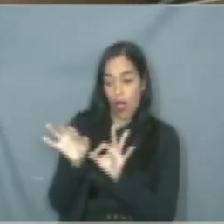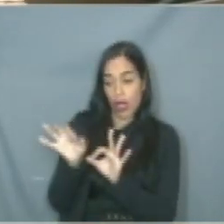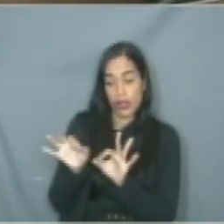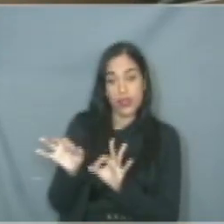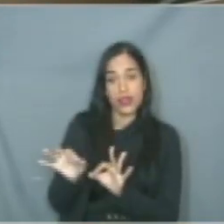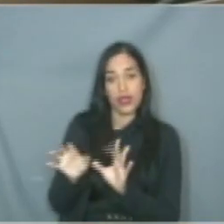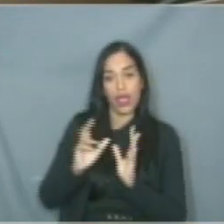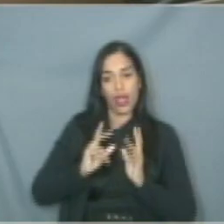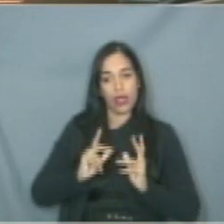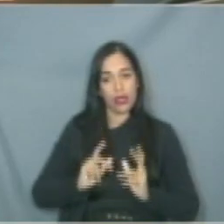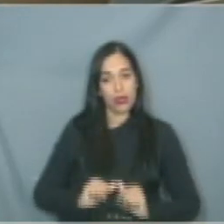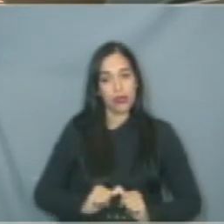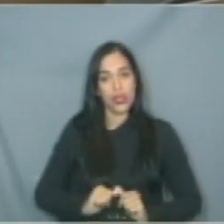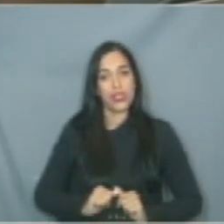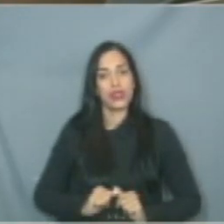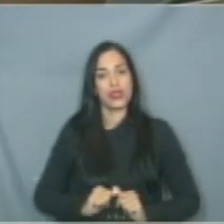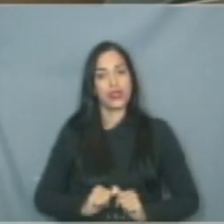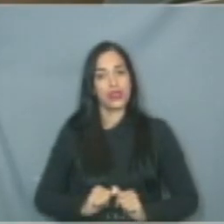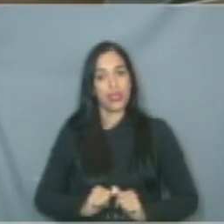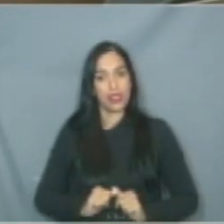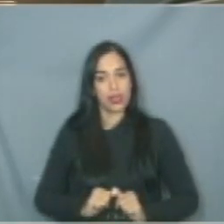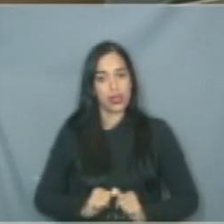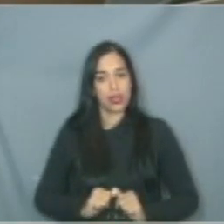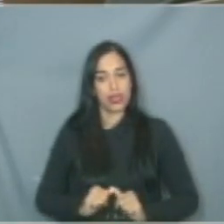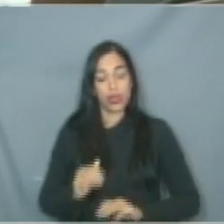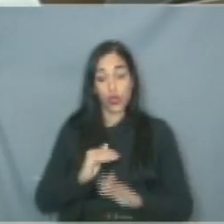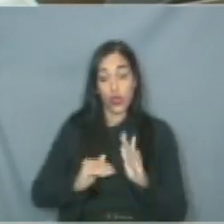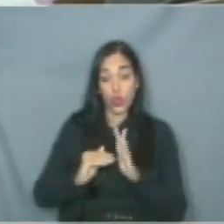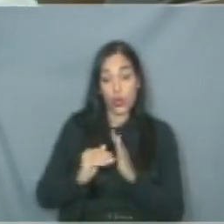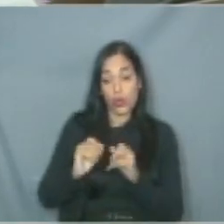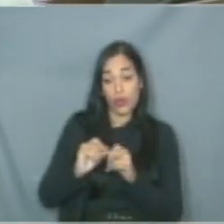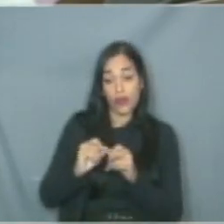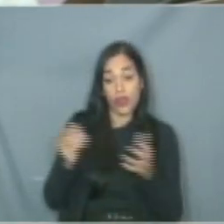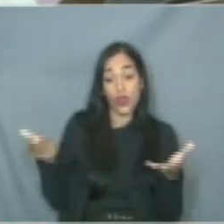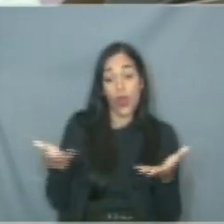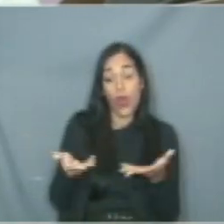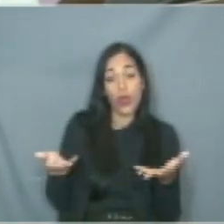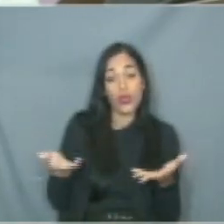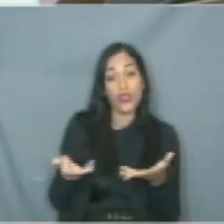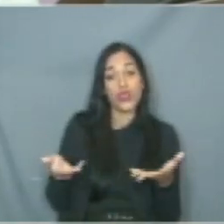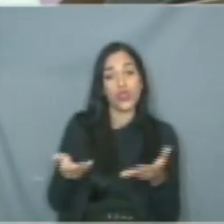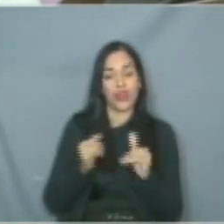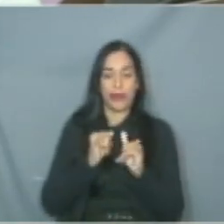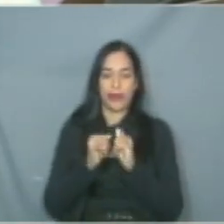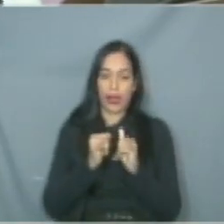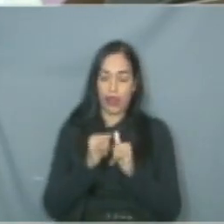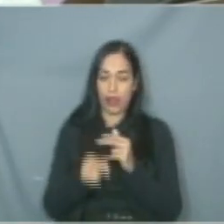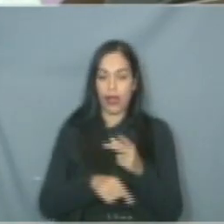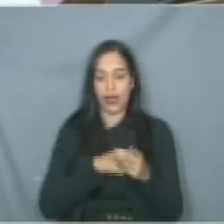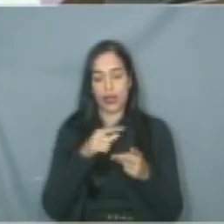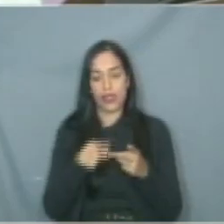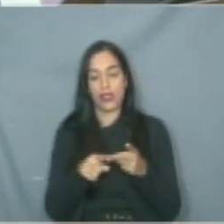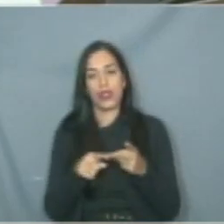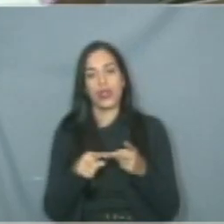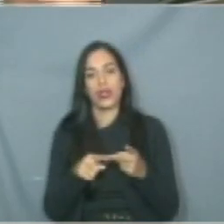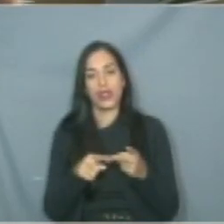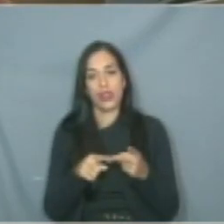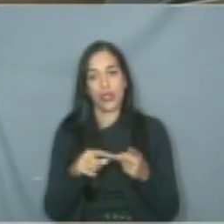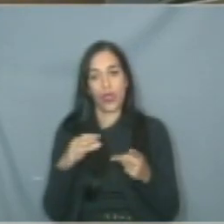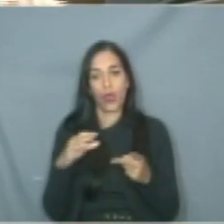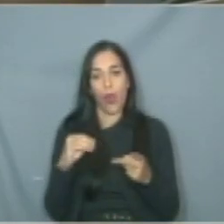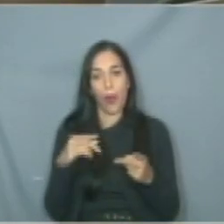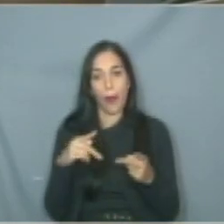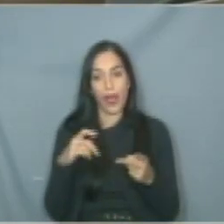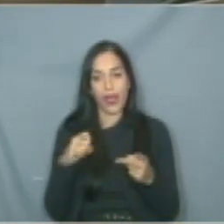da drenagem e tudo aquilo que é feito hoje. São as concessionárias de internet, é o pessoal da